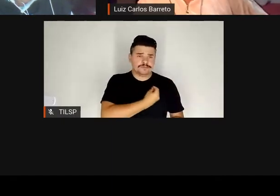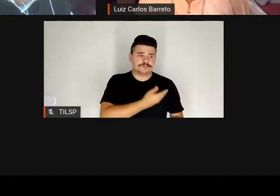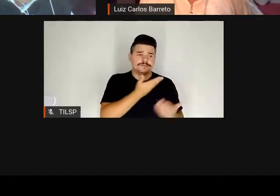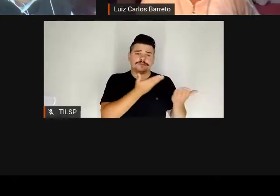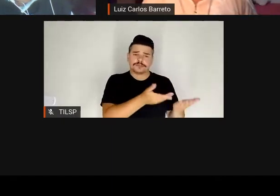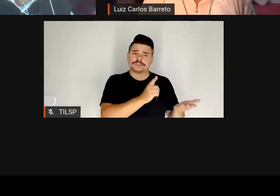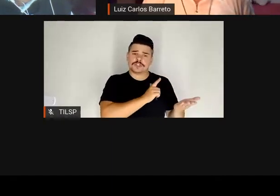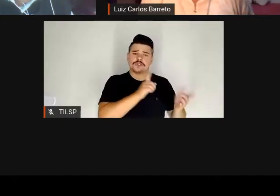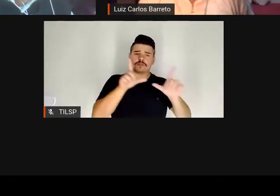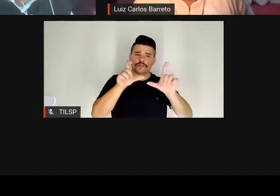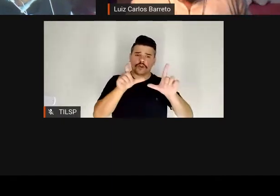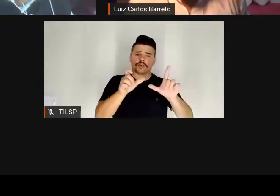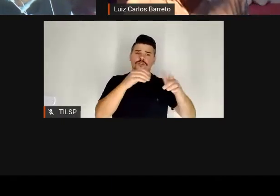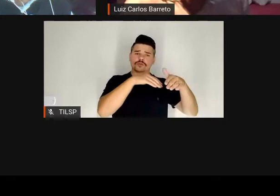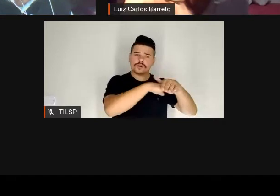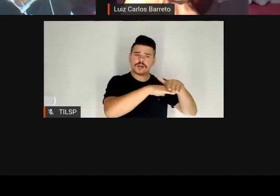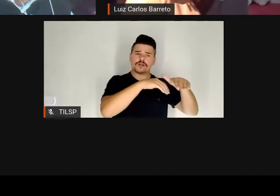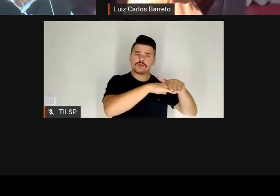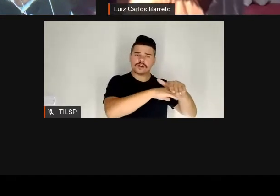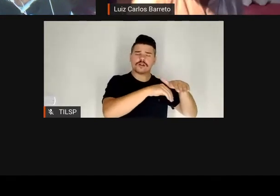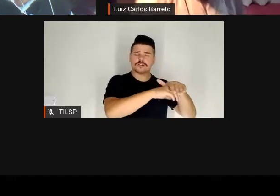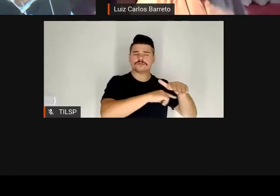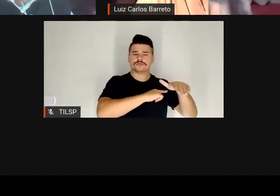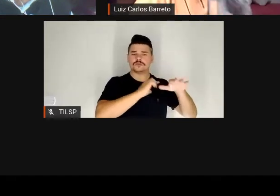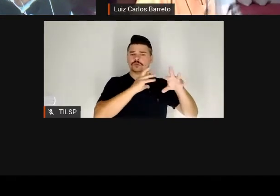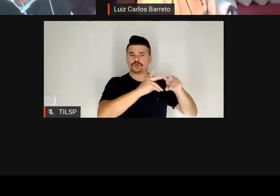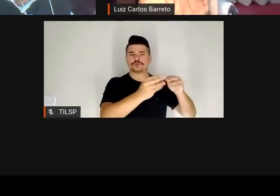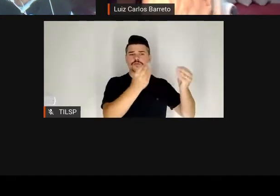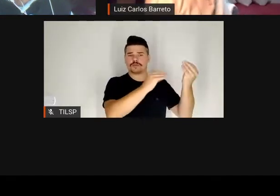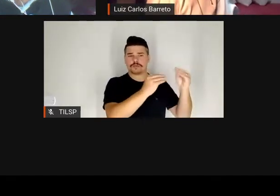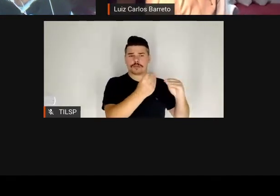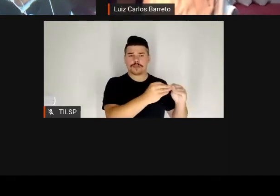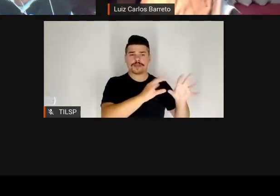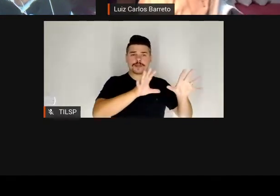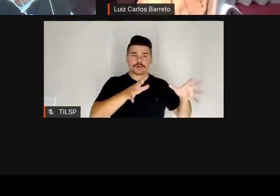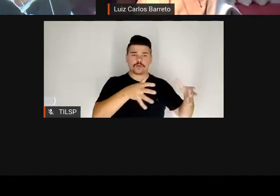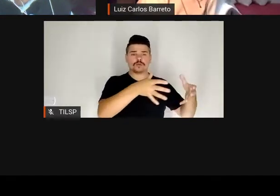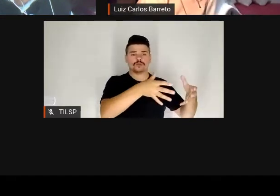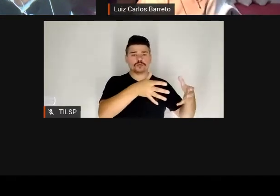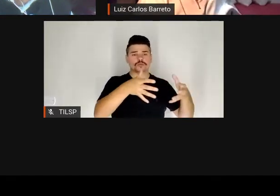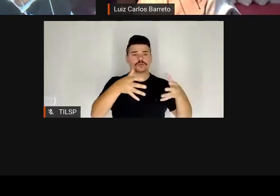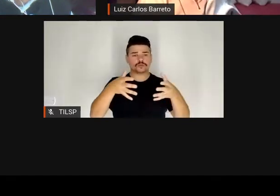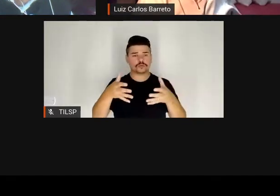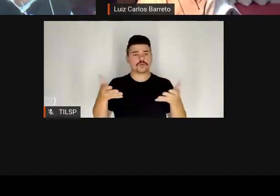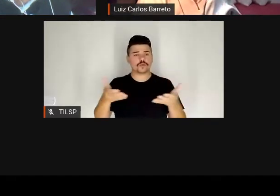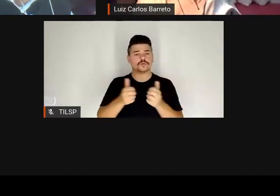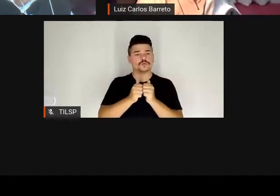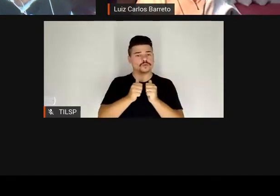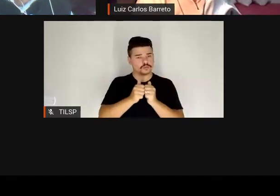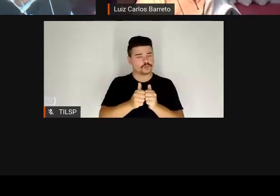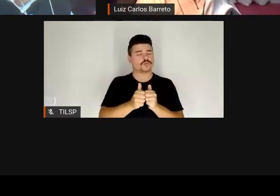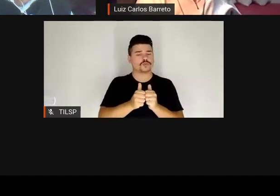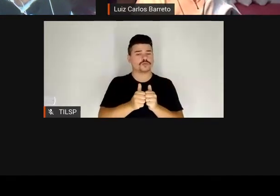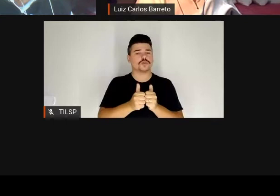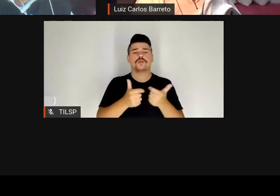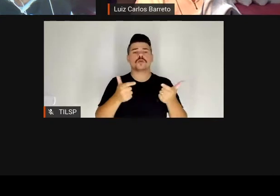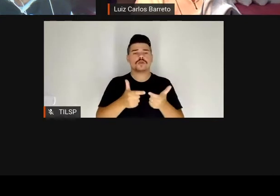do Estado de Minas, né, e também nesse conjunto reunido hoje pela família, né, está no Instituto Moreira